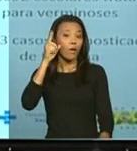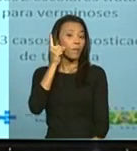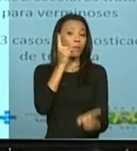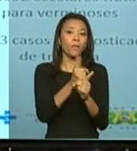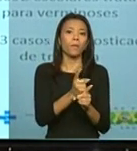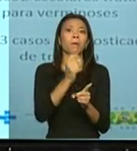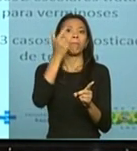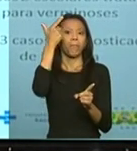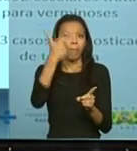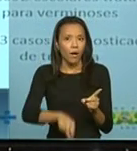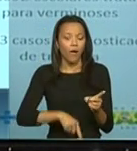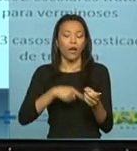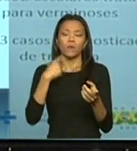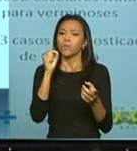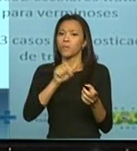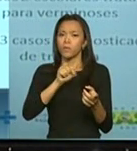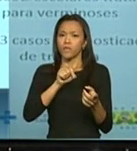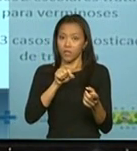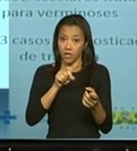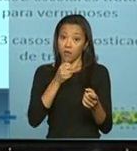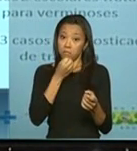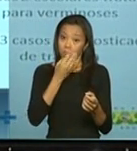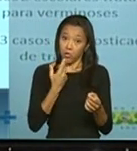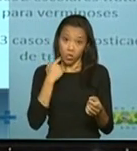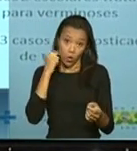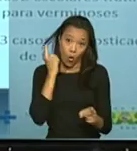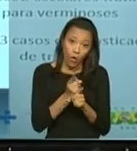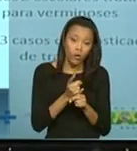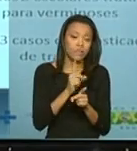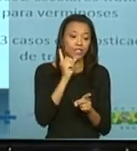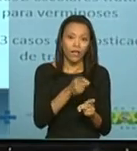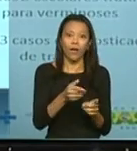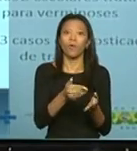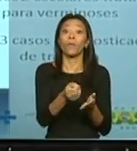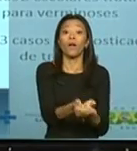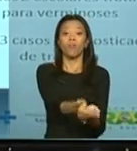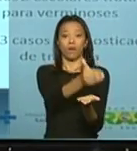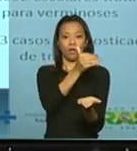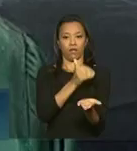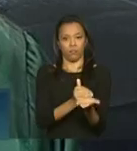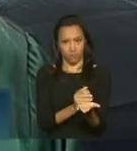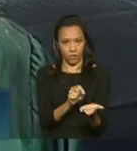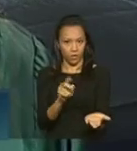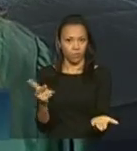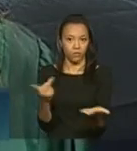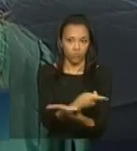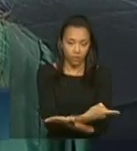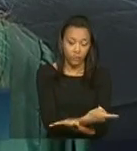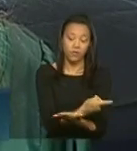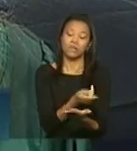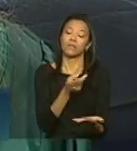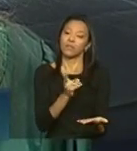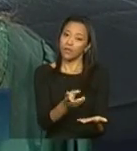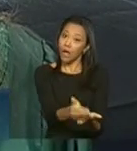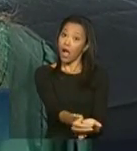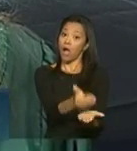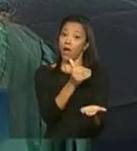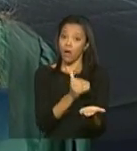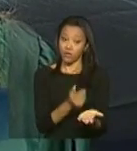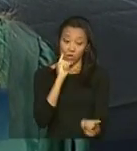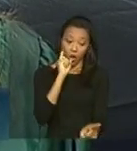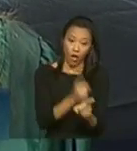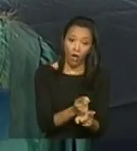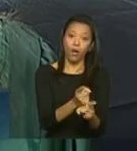em mais casos registrados, o que é positivo, porque esses casos foram diagnosticados precocemente. Ou seja, sendo diagnosticado